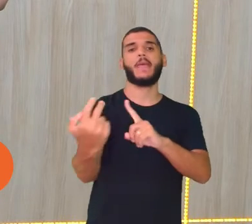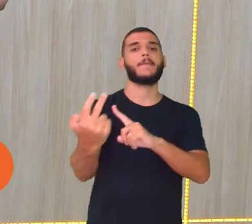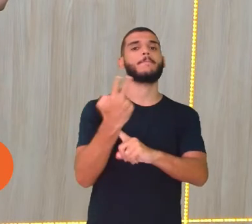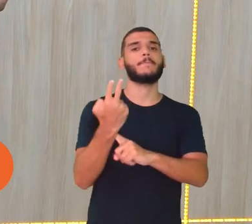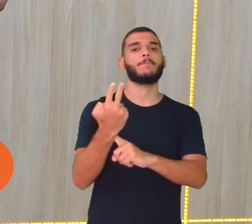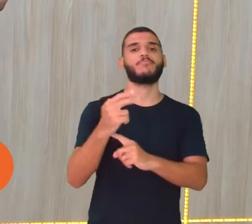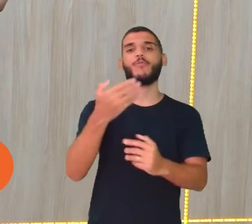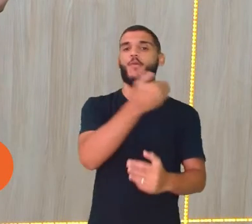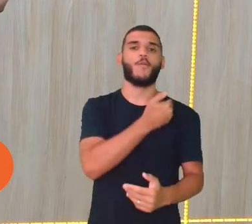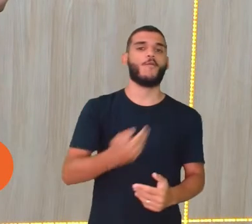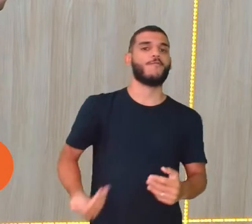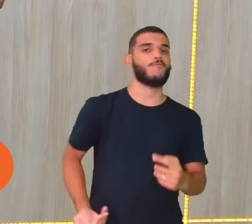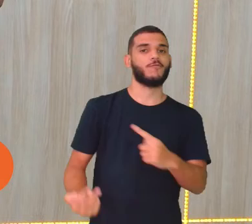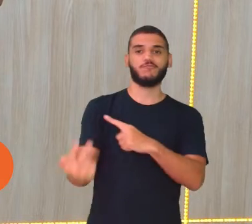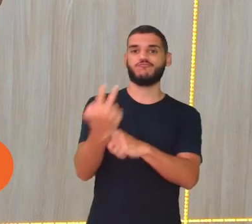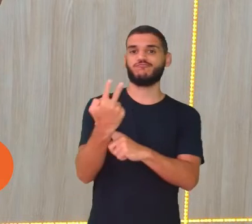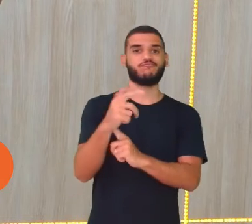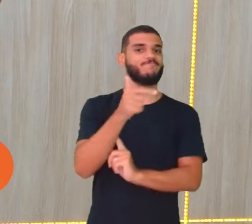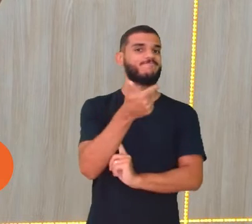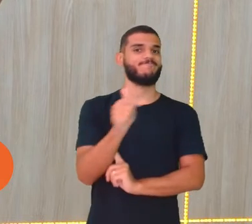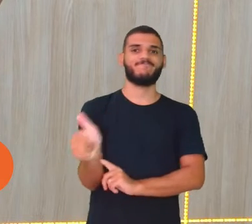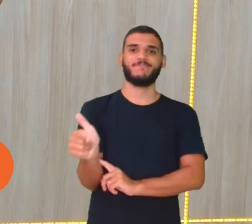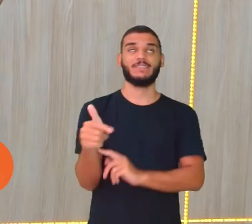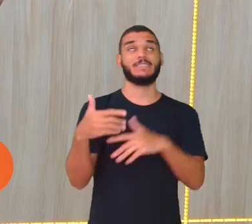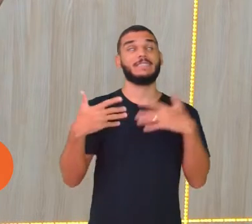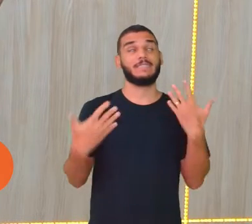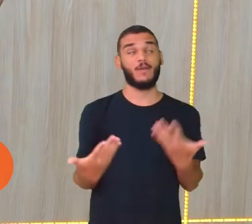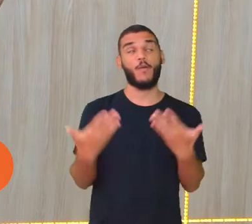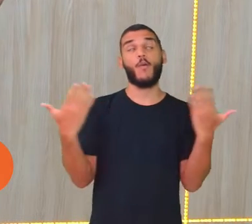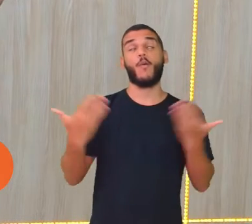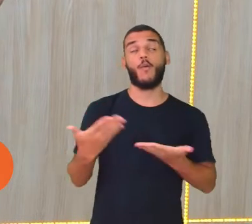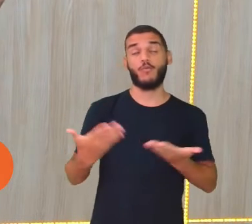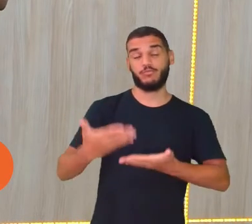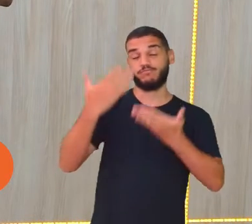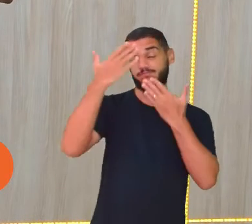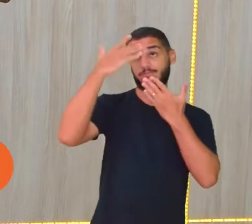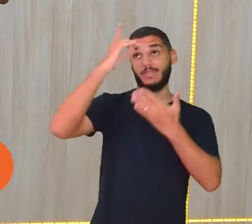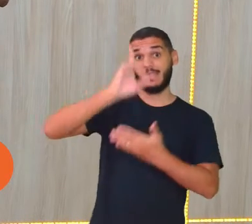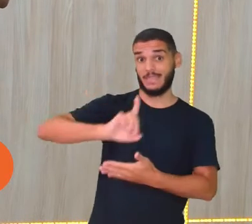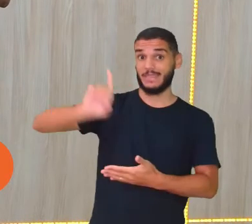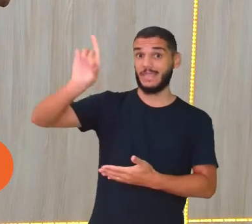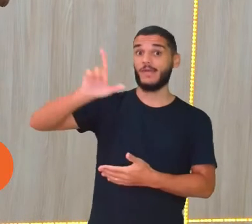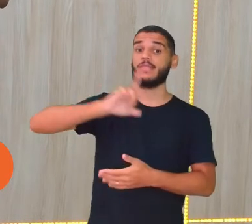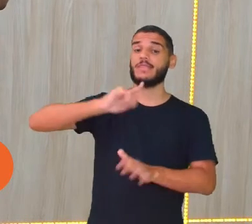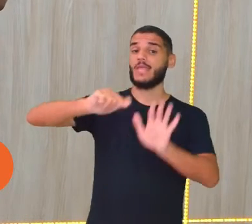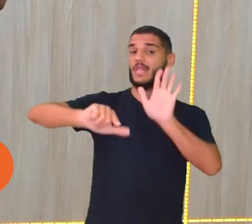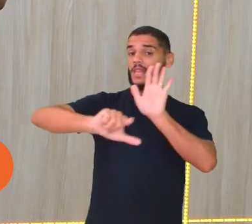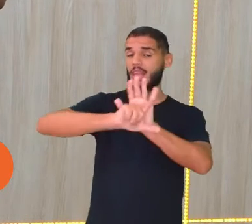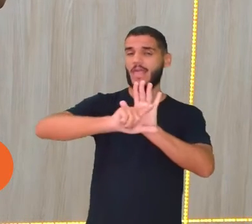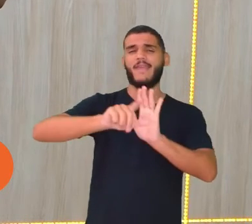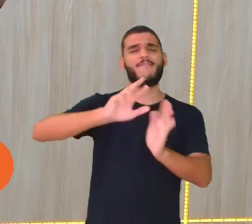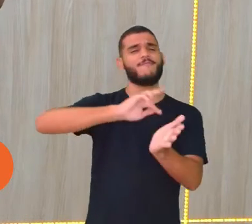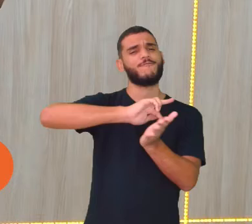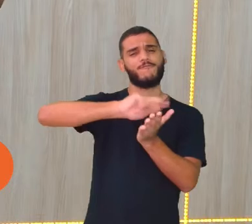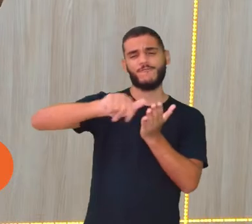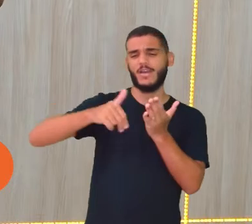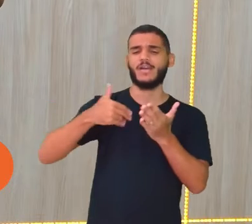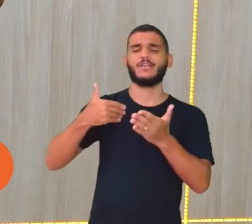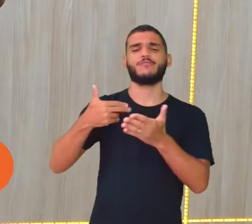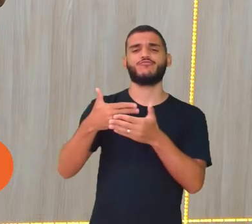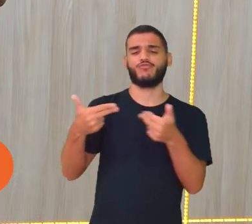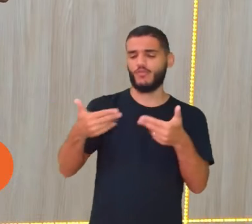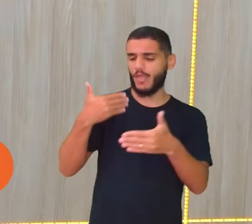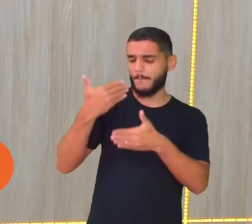certo? Então, hoje, graças a Deus, a gente já tem as leis, ainda falta muita coisa por andar, mas é assim mesmo, né?